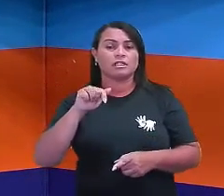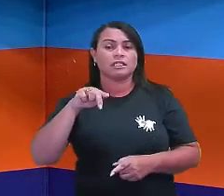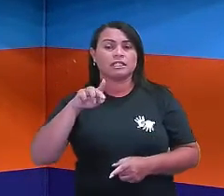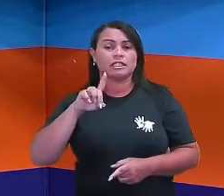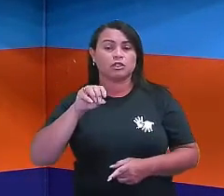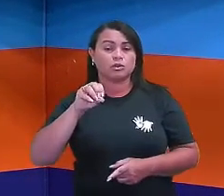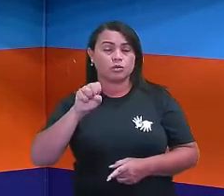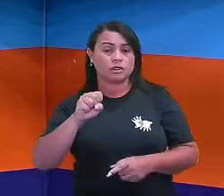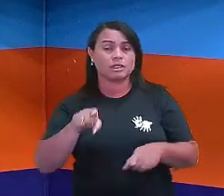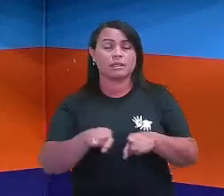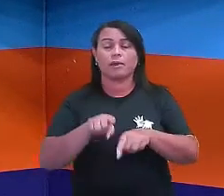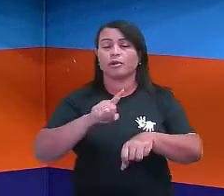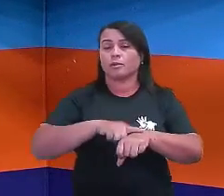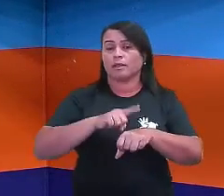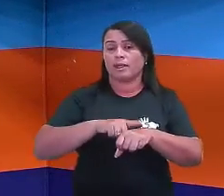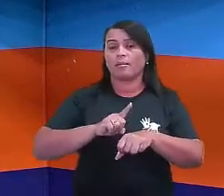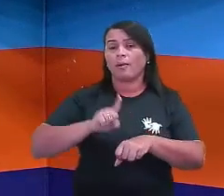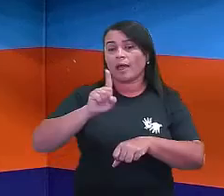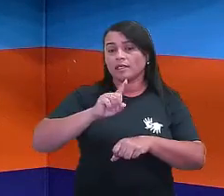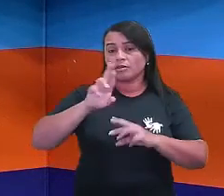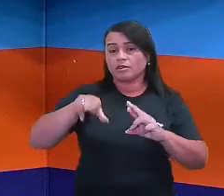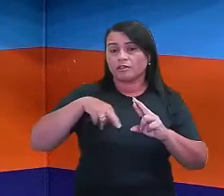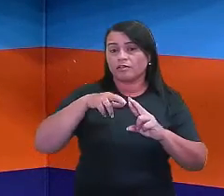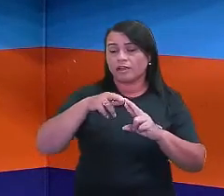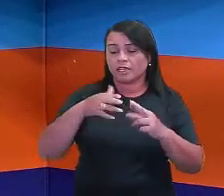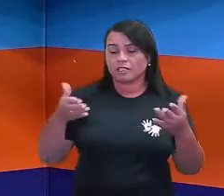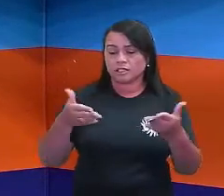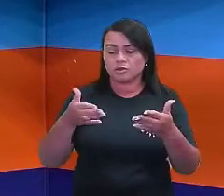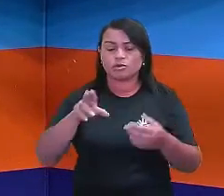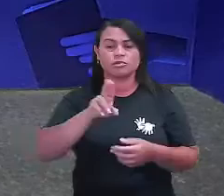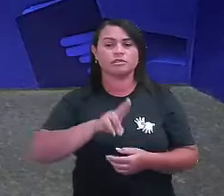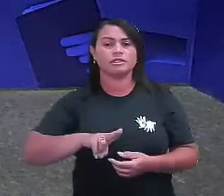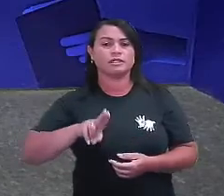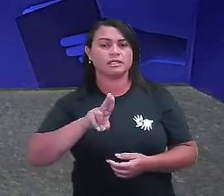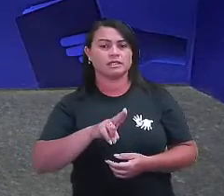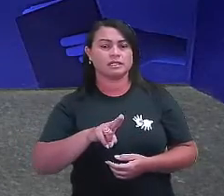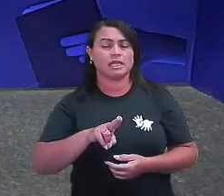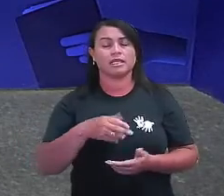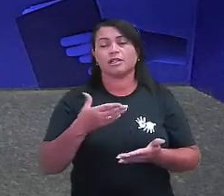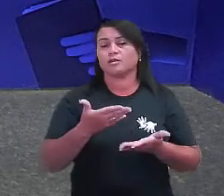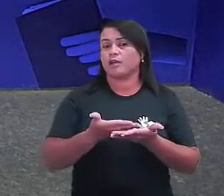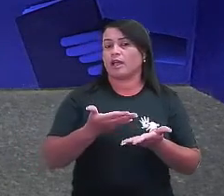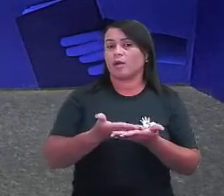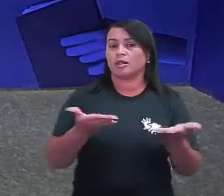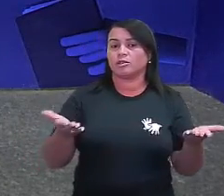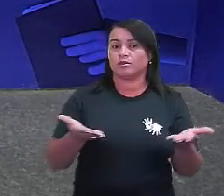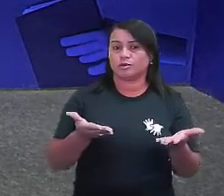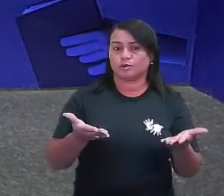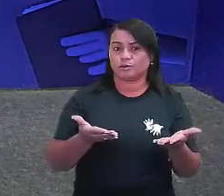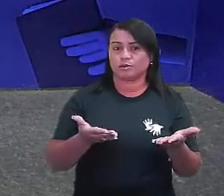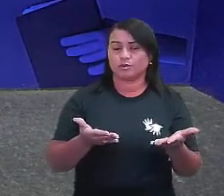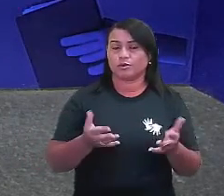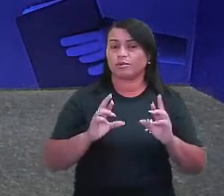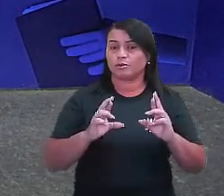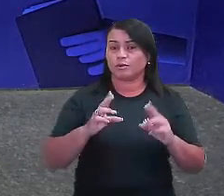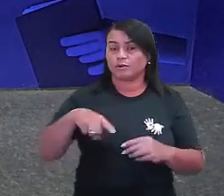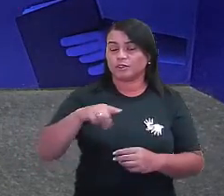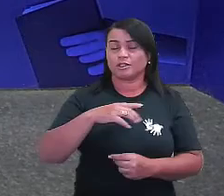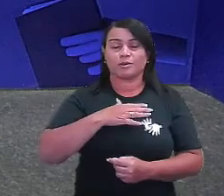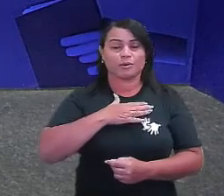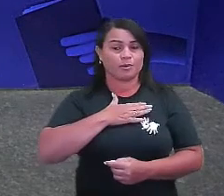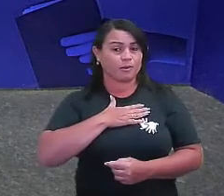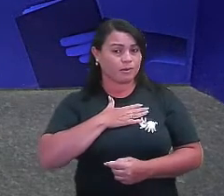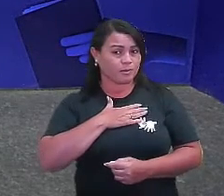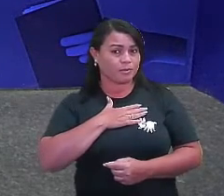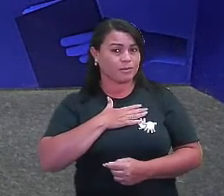tá certo? Essas são as nossas referências utilizadas hoje, e essa foi a nossa aula de hoje. Eu espero que você tenha